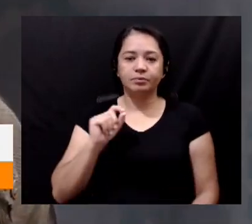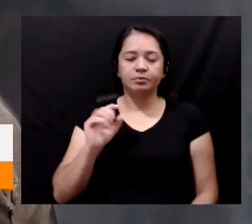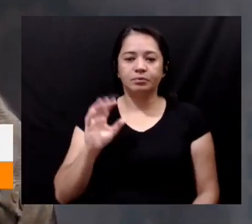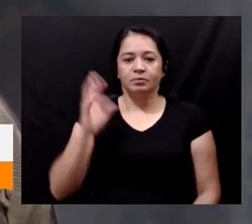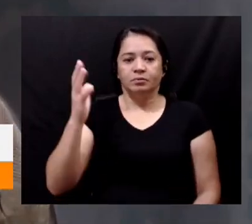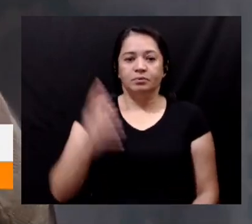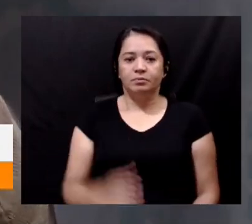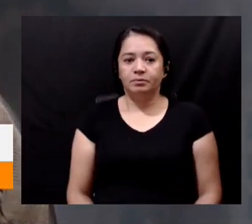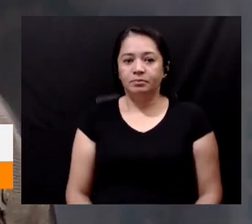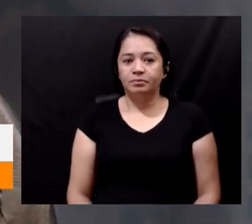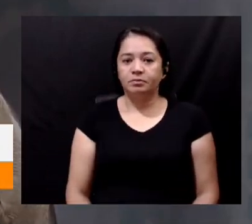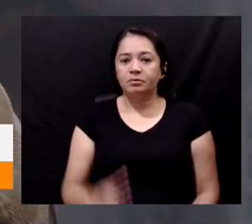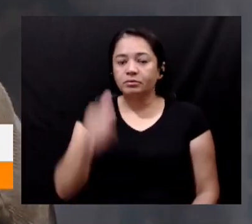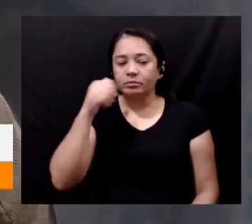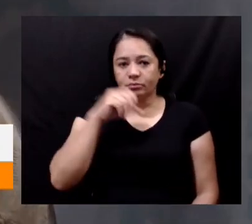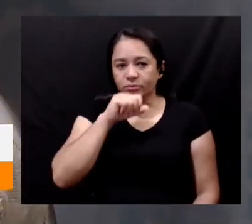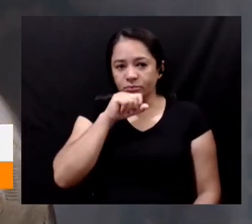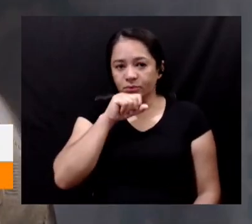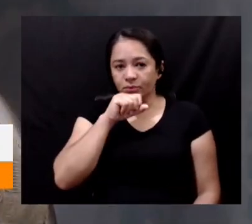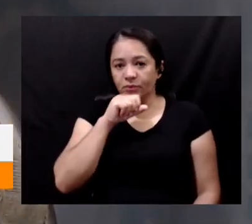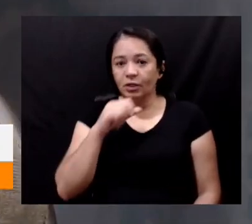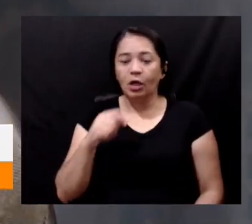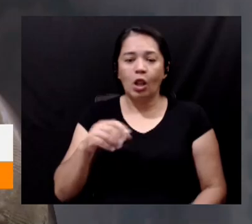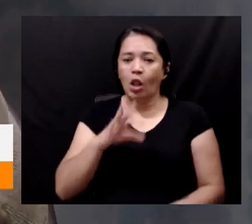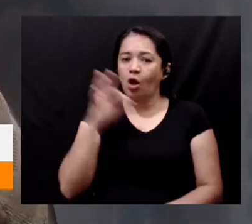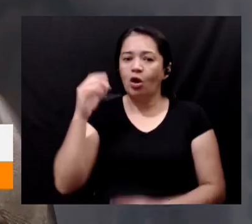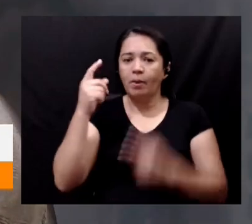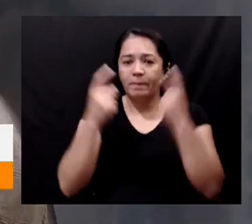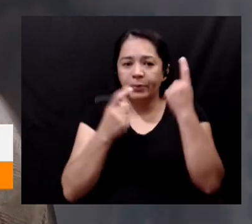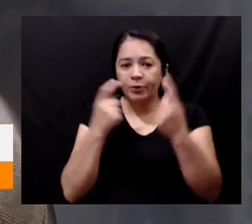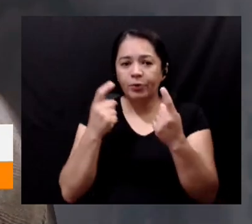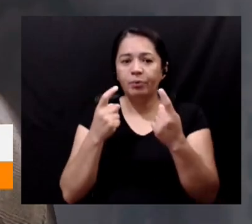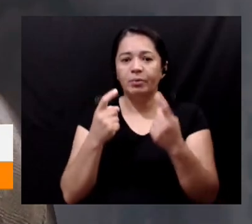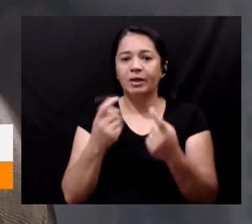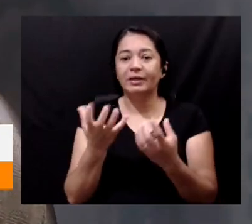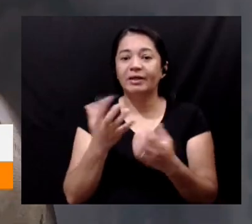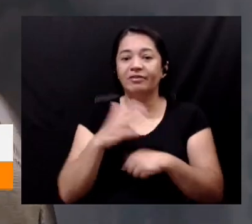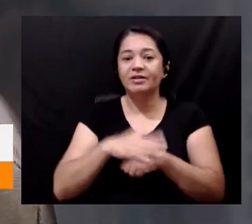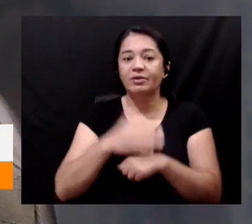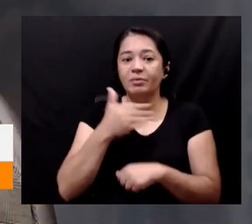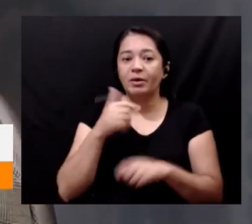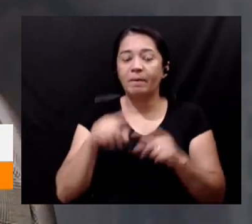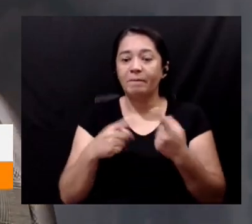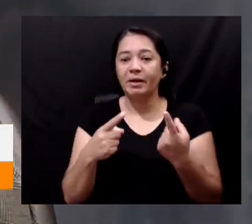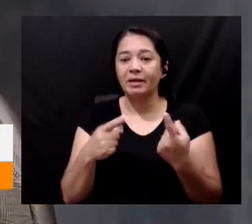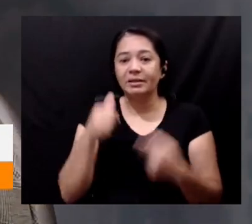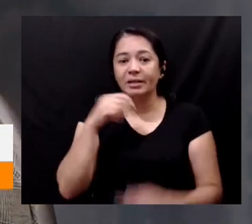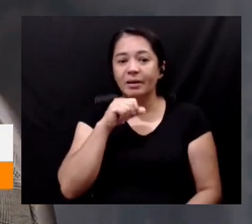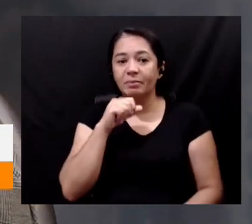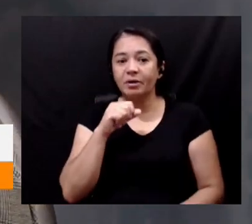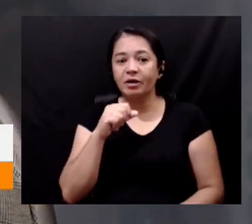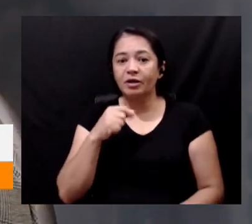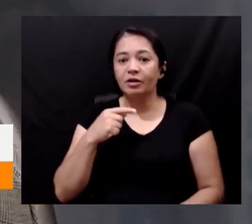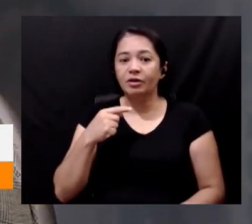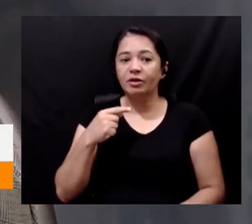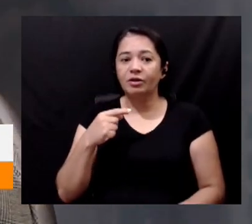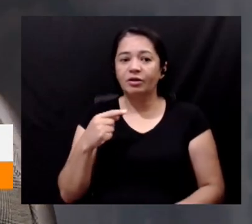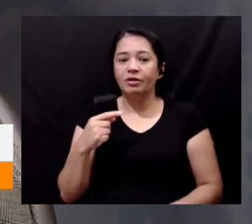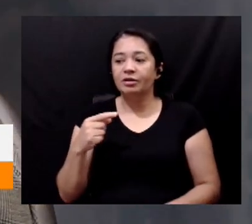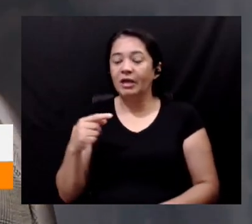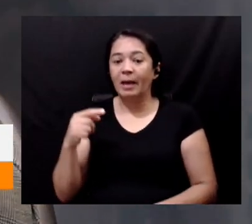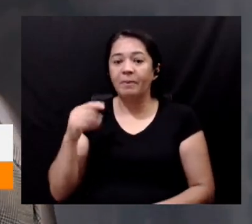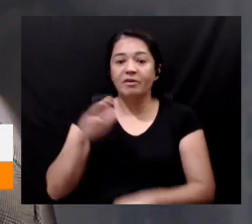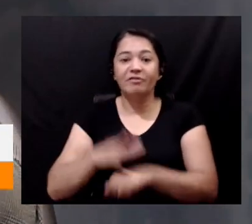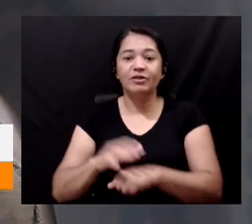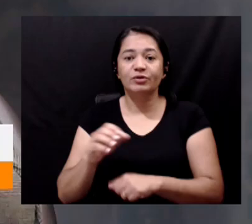mãe, lógico, ela estava preocupada, querendo fazer o melhor para o filho, mas essa mãe, ela foi lá e desempoderou a criança, né.